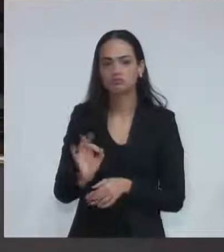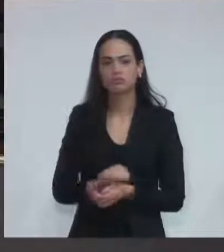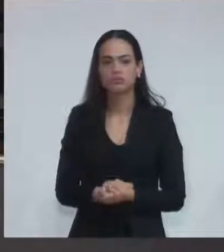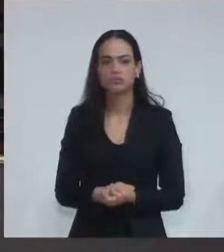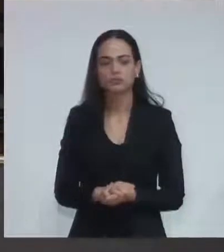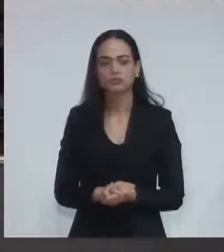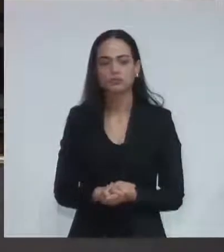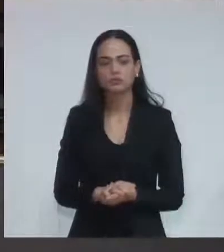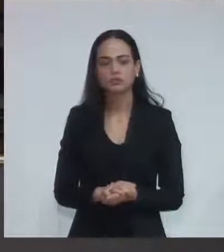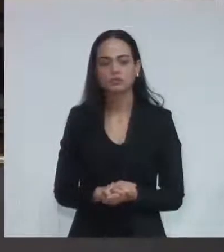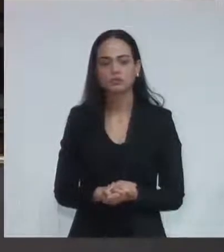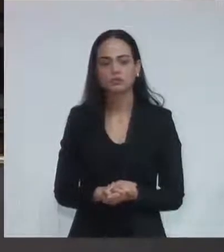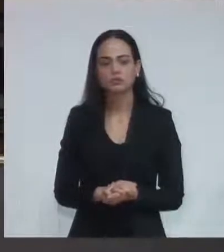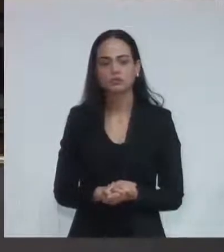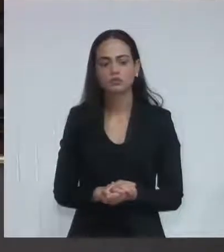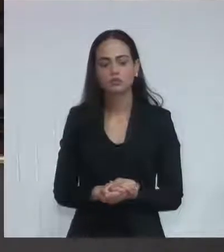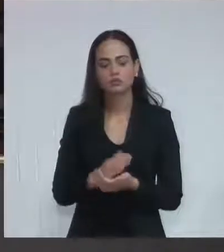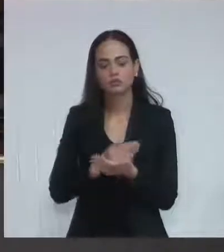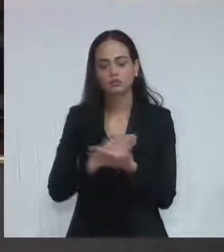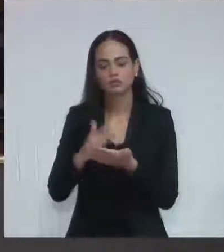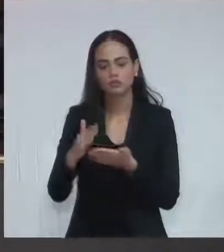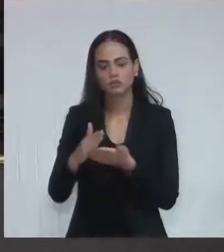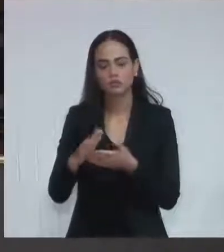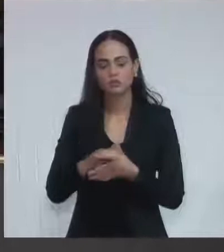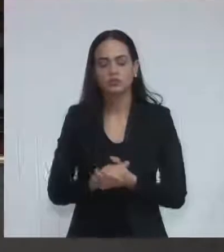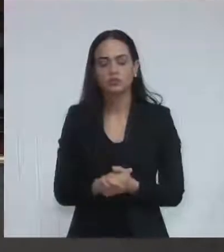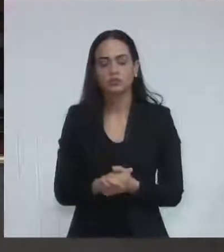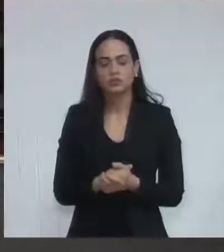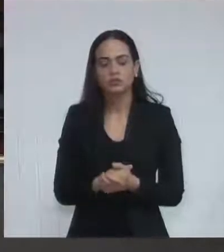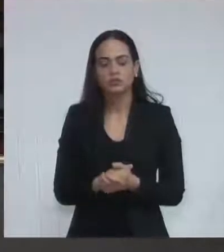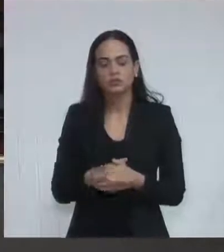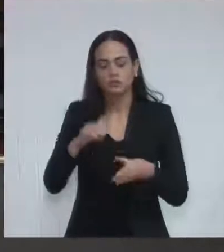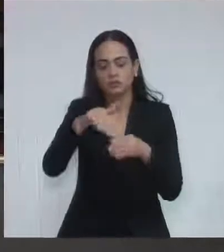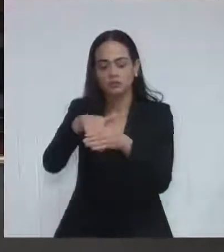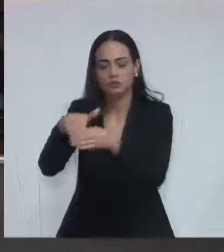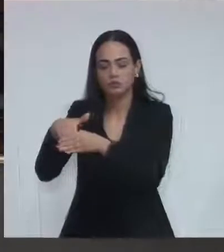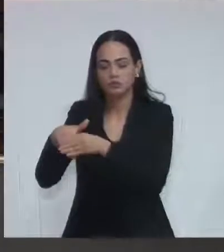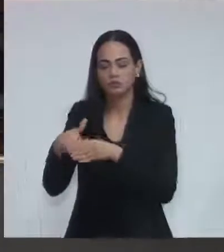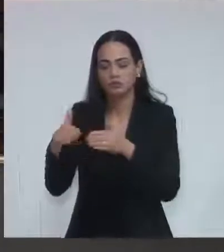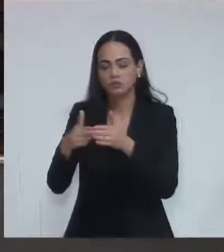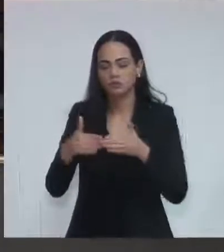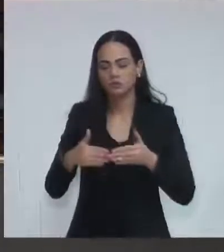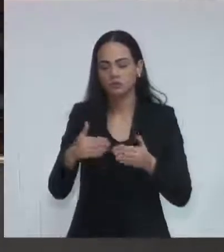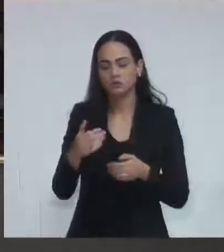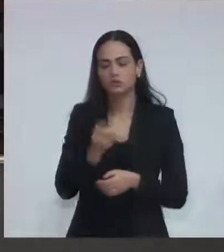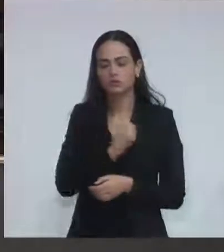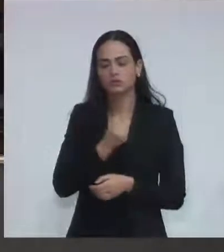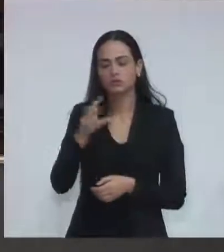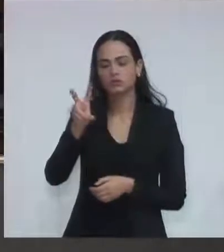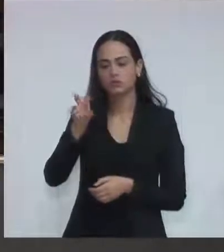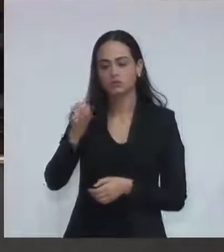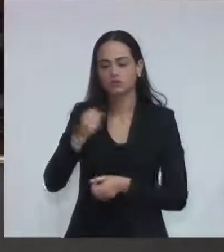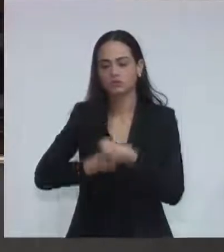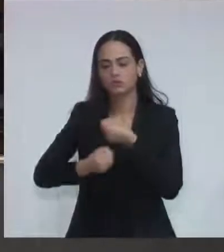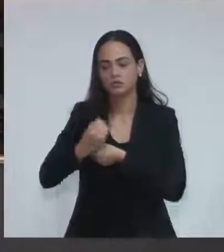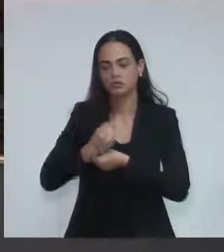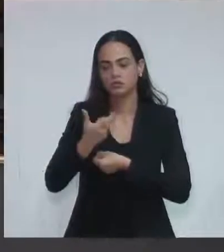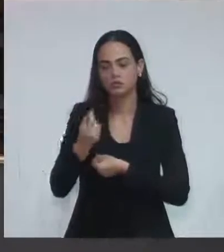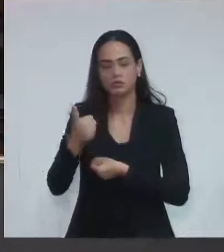Está em votação o requerimento número 50 de 2018. Alguma liderança quiser encaminhar a